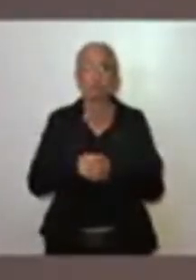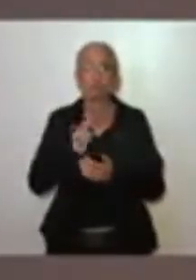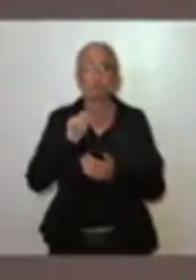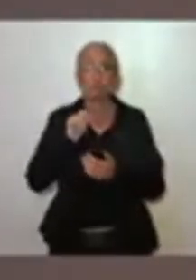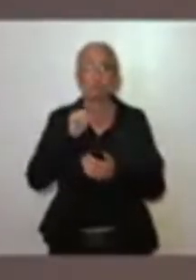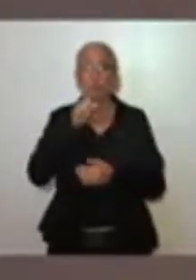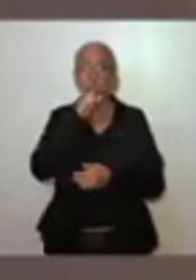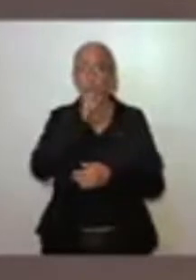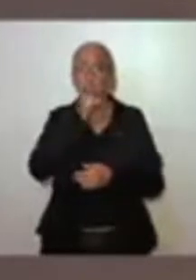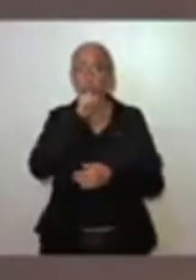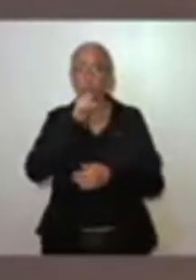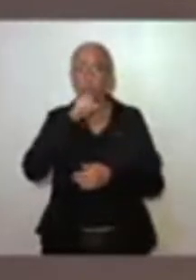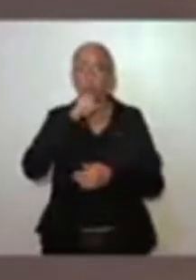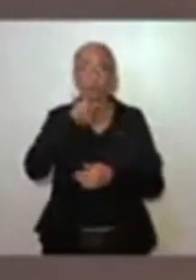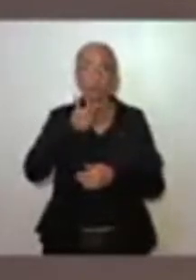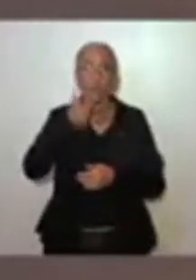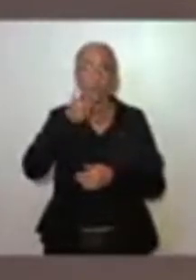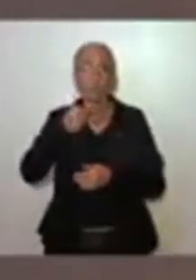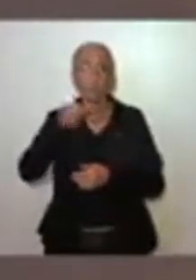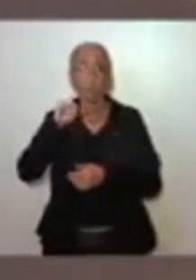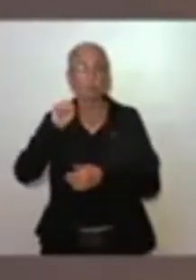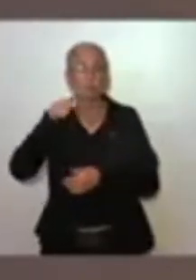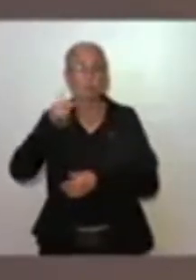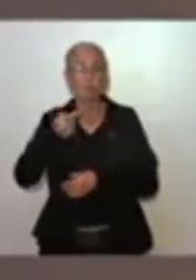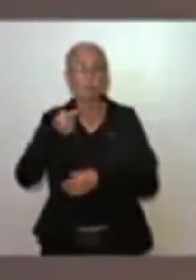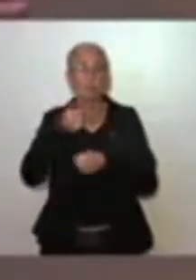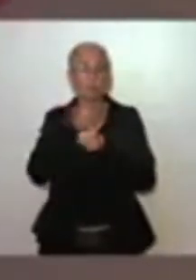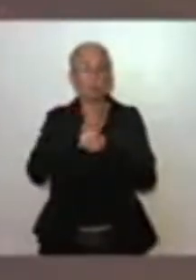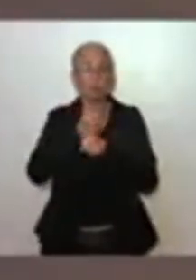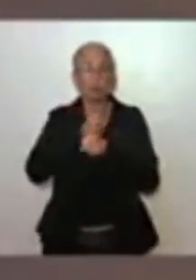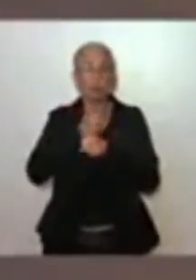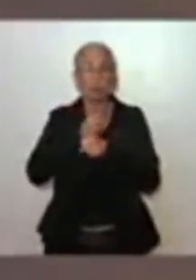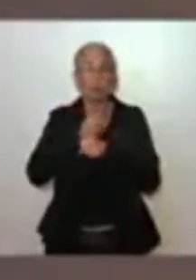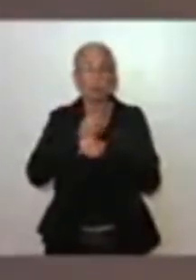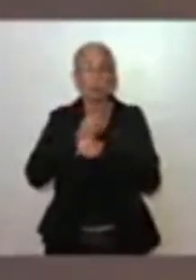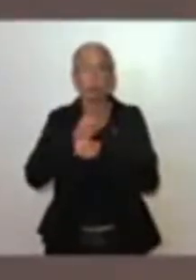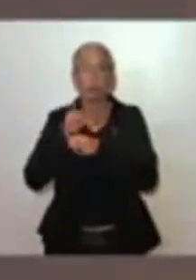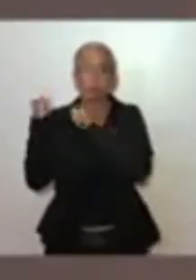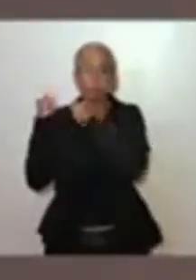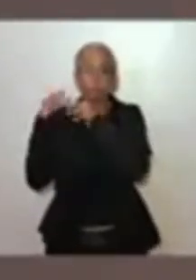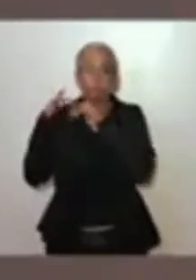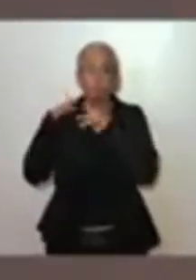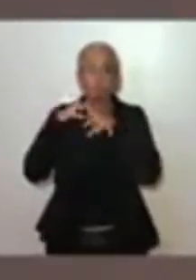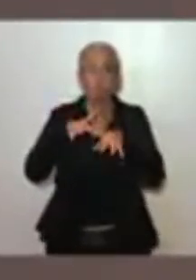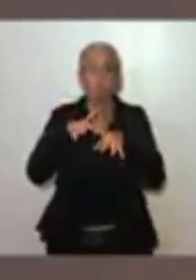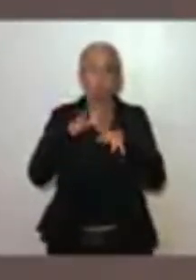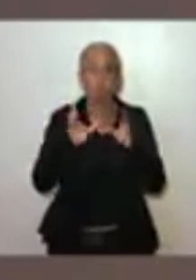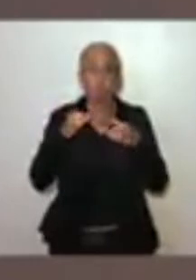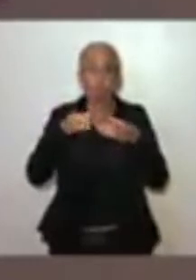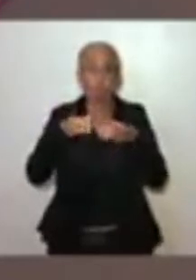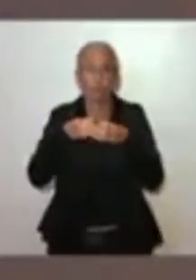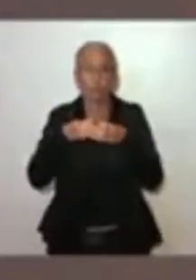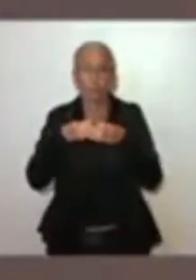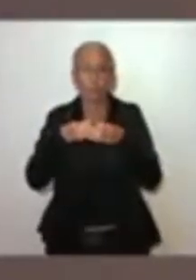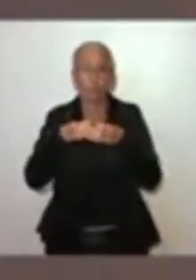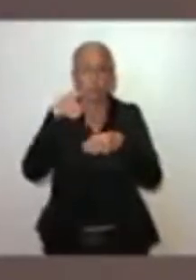mais antiga desde 1787 com a tentativa de invasão do Capitólio e diz respeito ao resultado das eleições